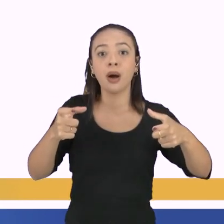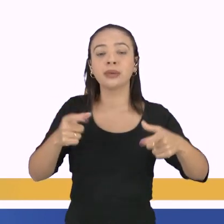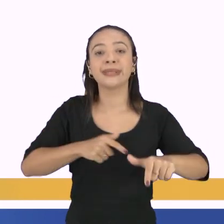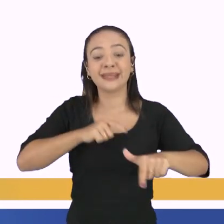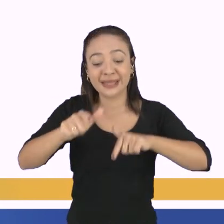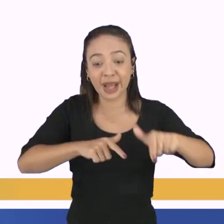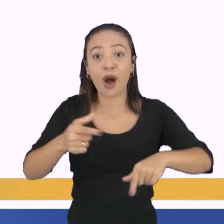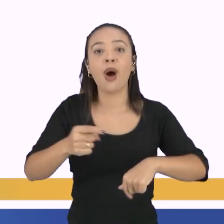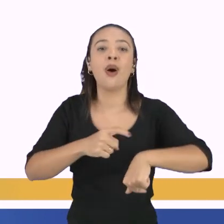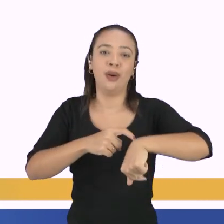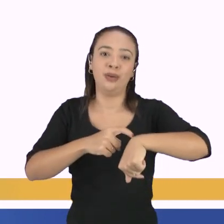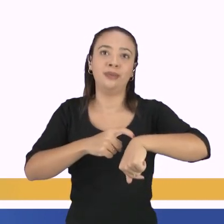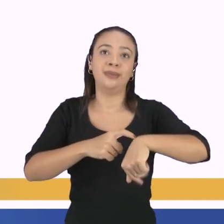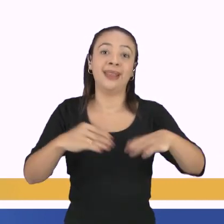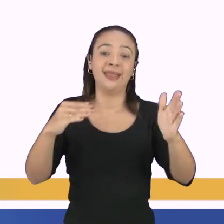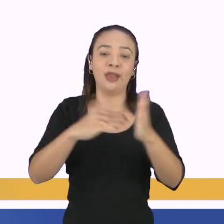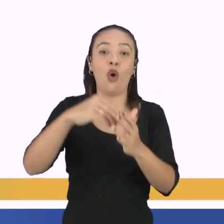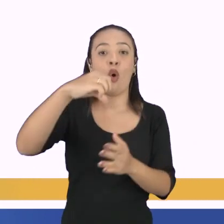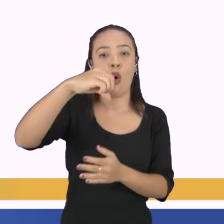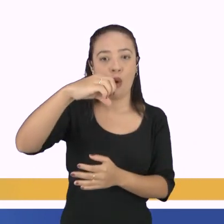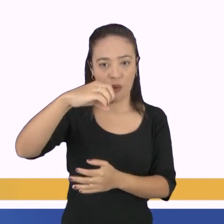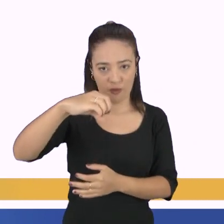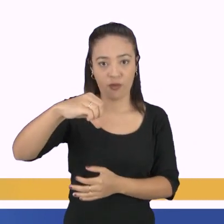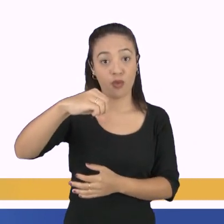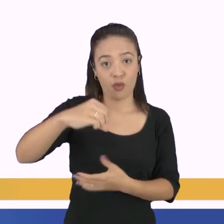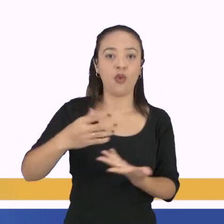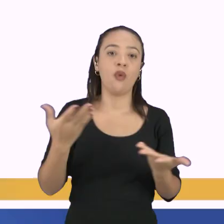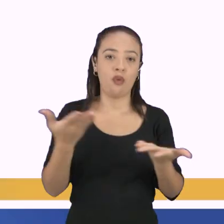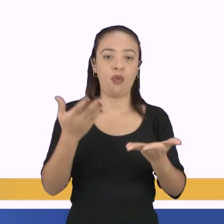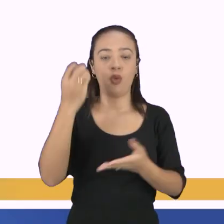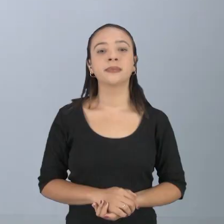deles para 9 horas, ok?